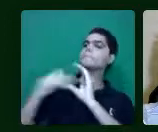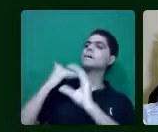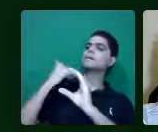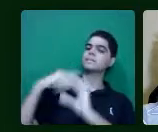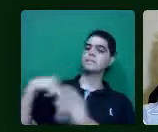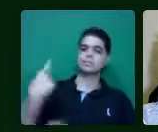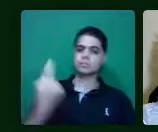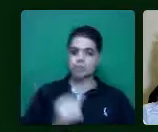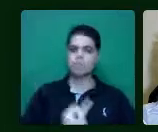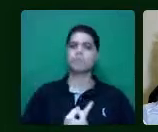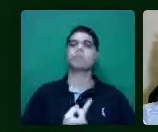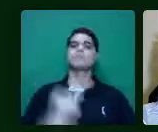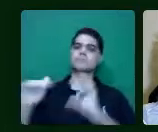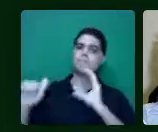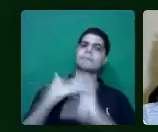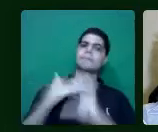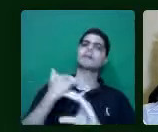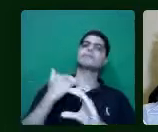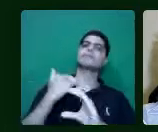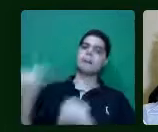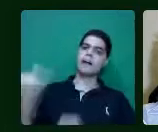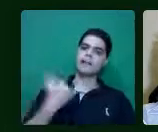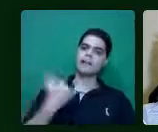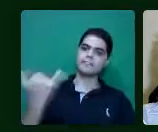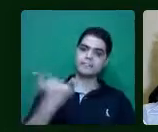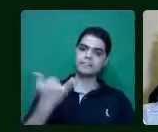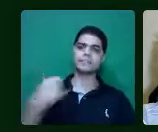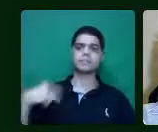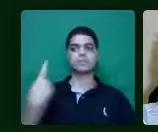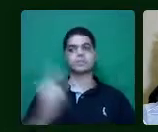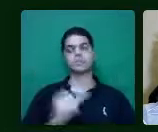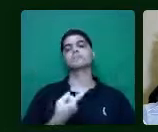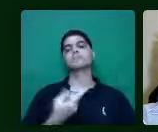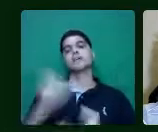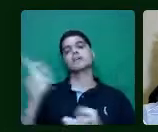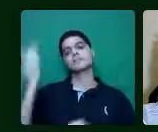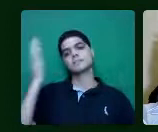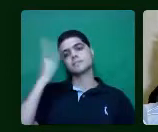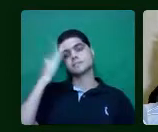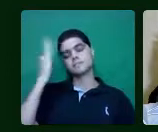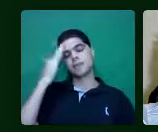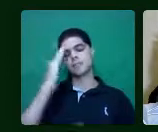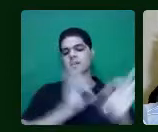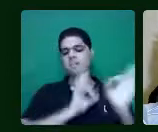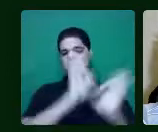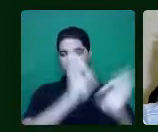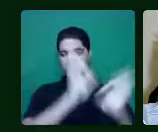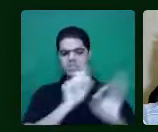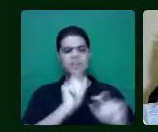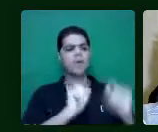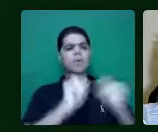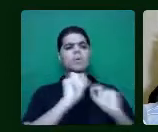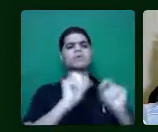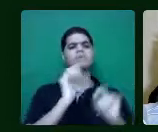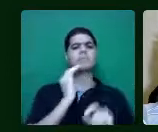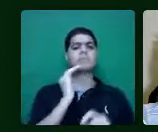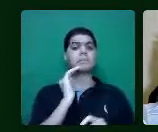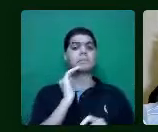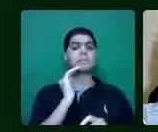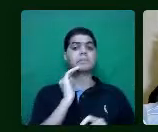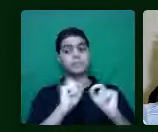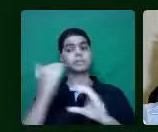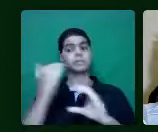info@panicklobster.com, quem não estiver recebendo nossos e-mails de comunicação, tá? Que daí a gente vai verificar o que ocorreu para poder mandar